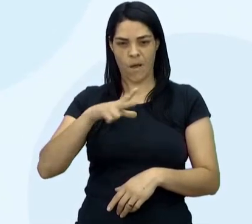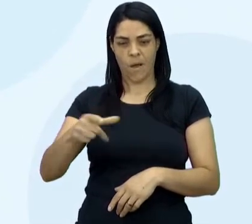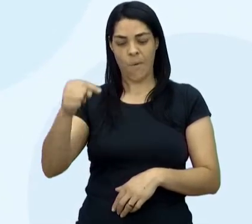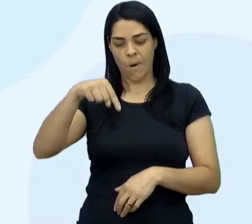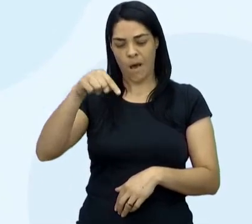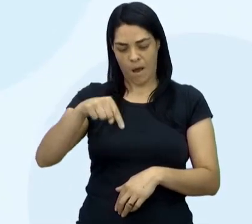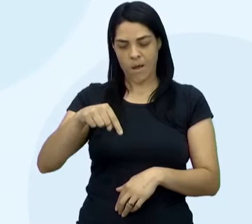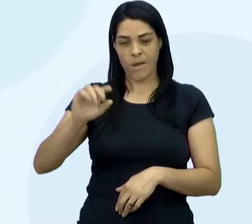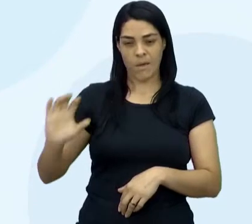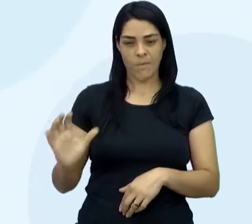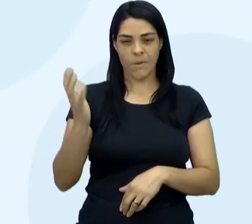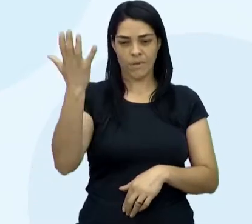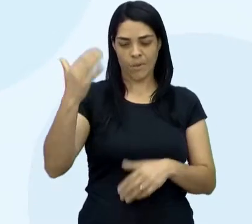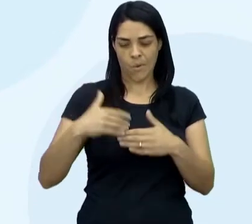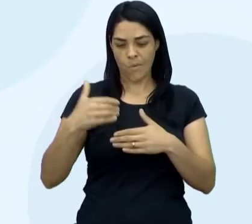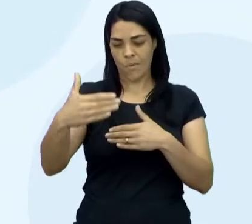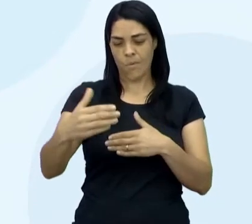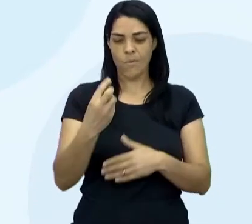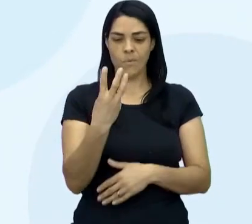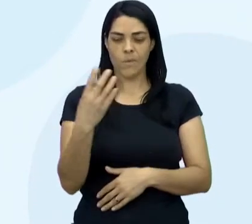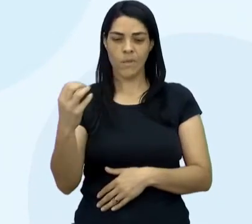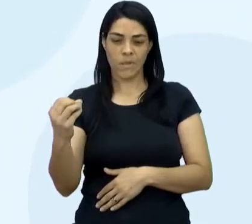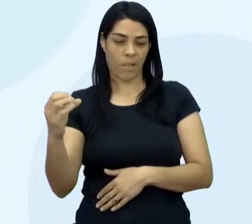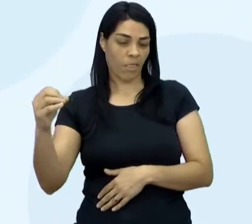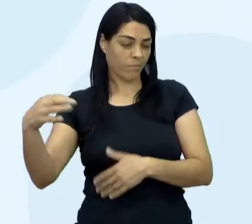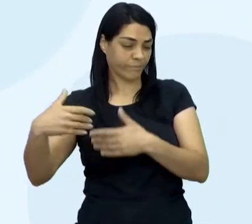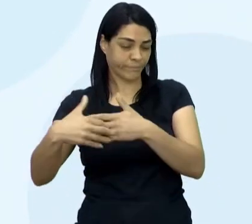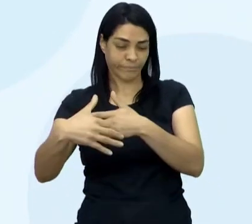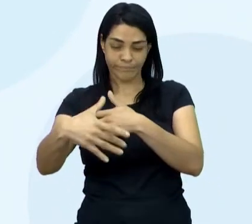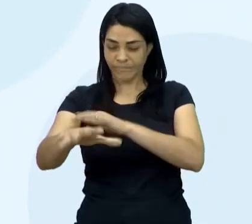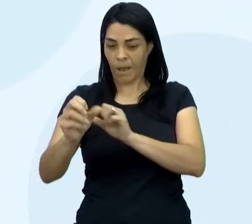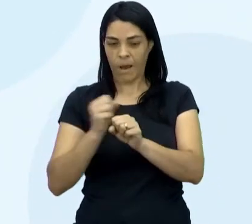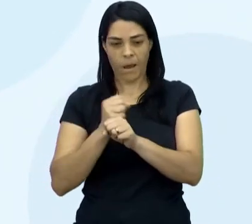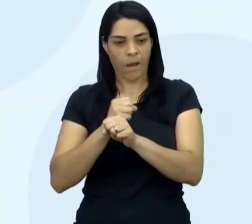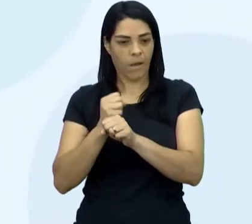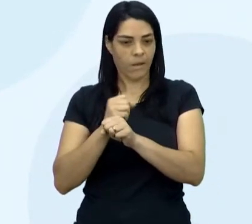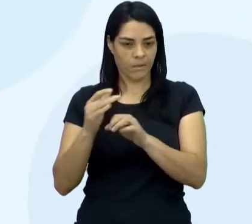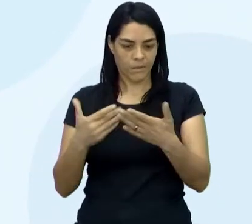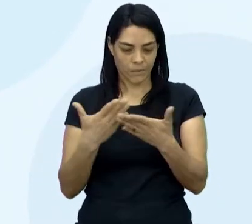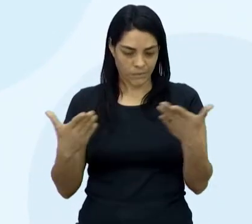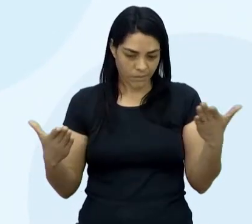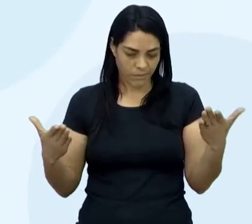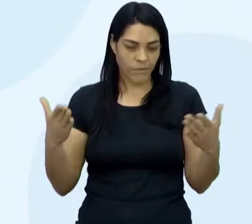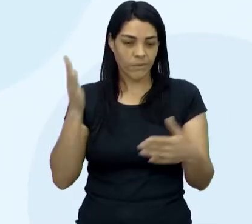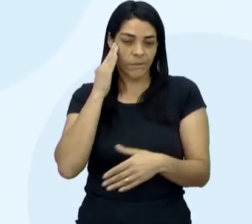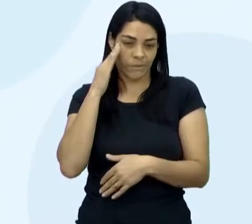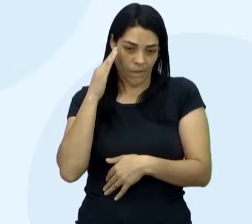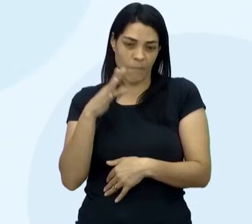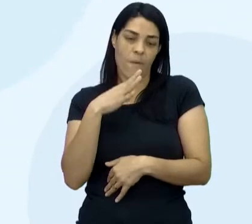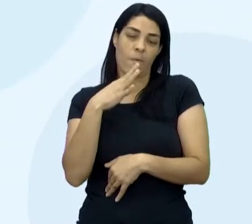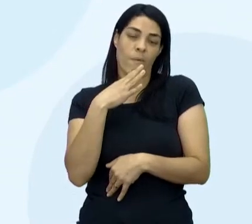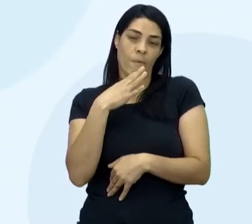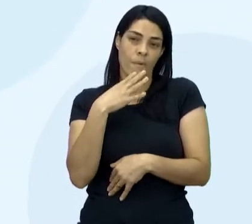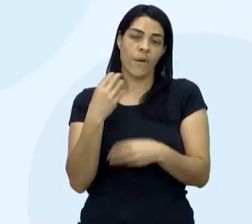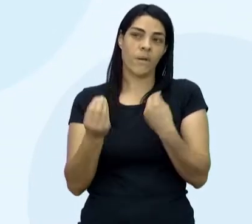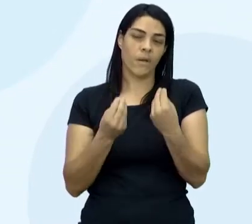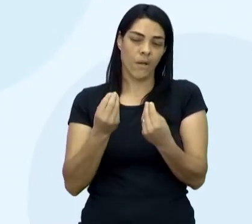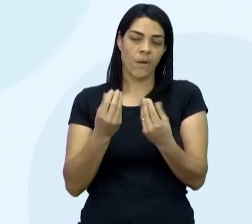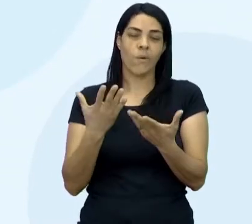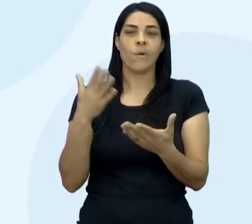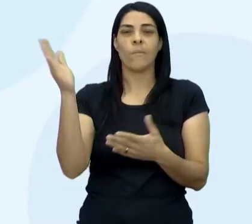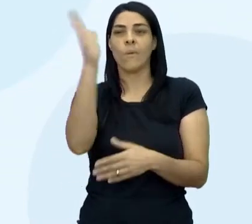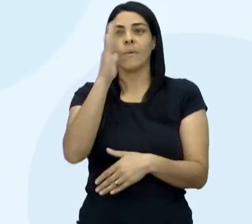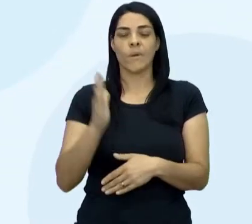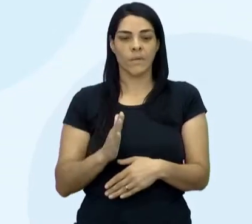aí no decorrer dos próximos 300 e tantos anos que é o que a gente considera aí conhece como Brasil